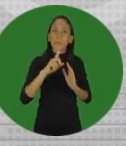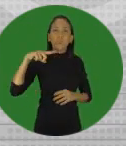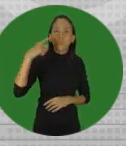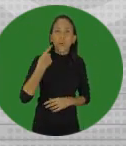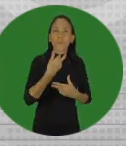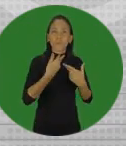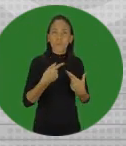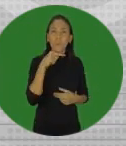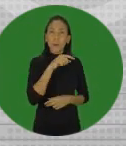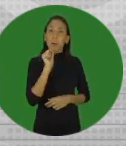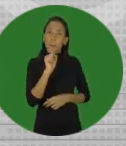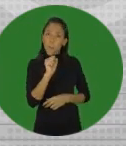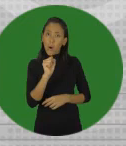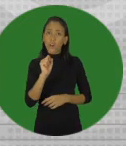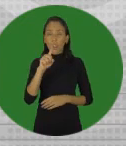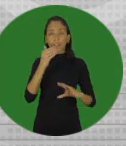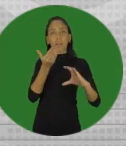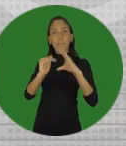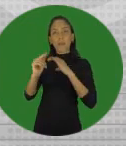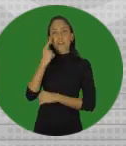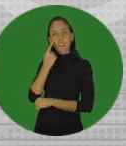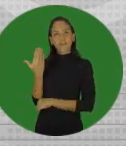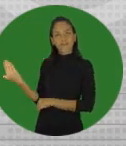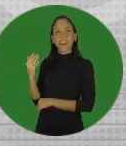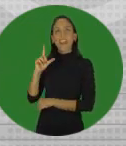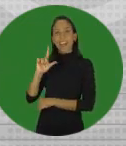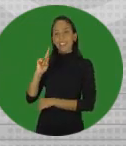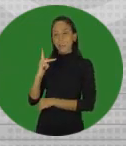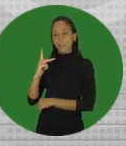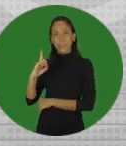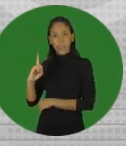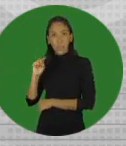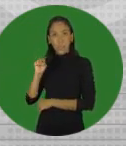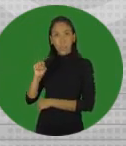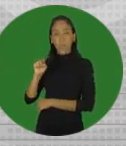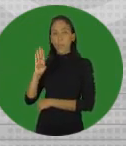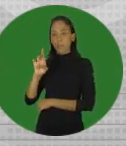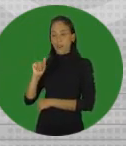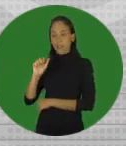lgpd.brasil@irco.com. Até a próxima!